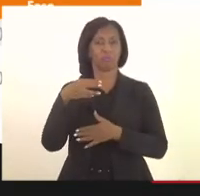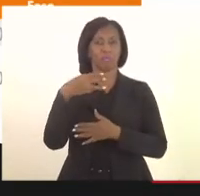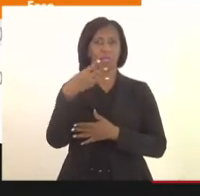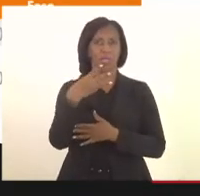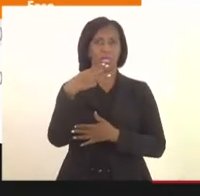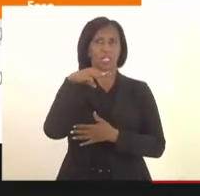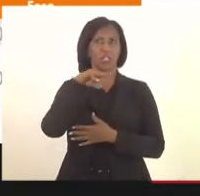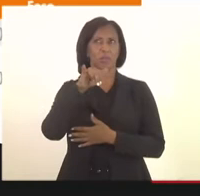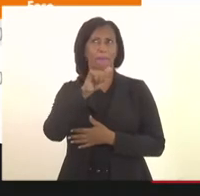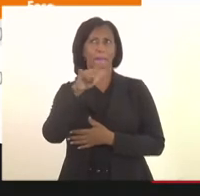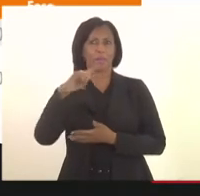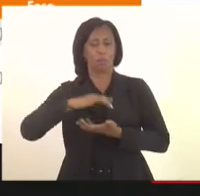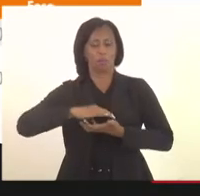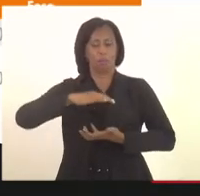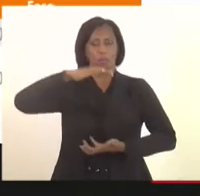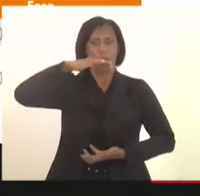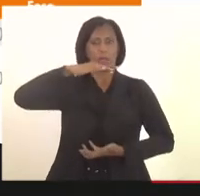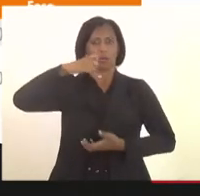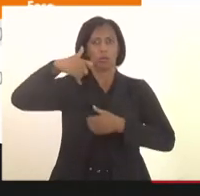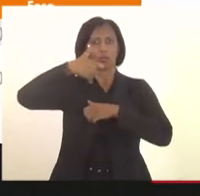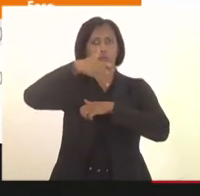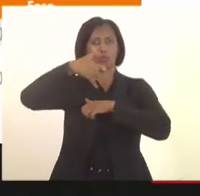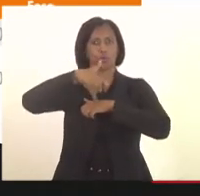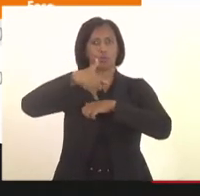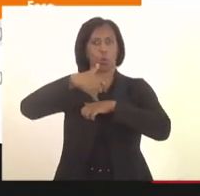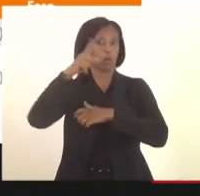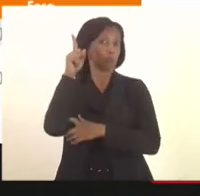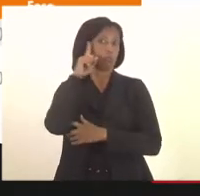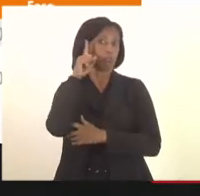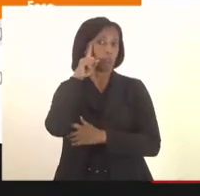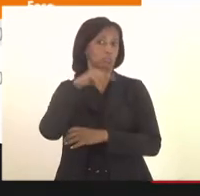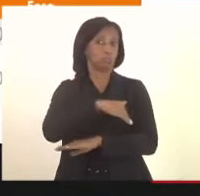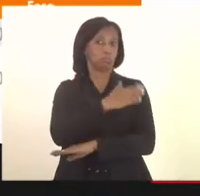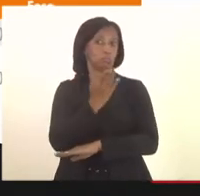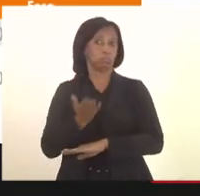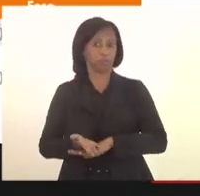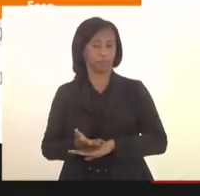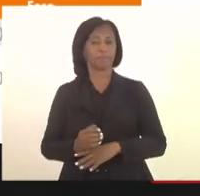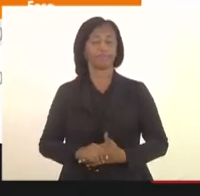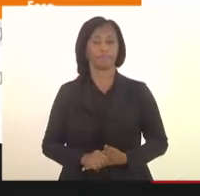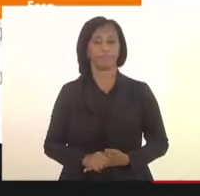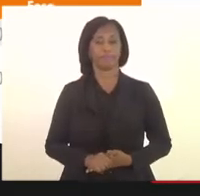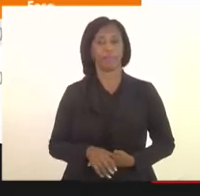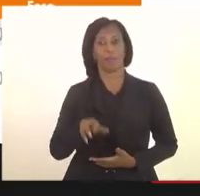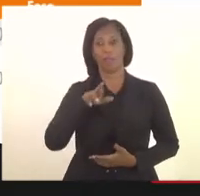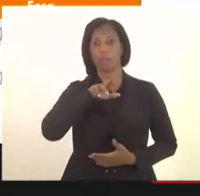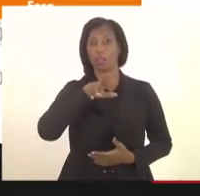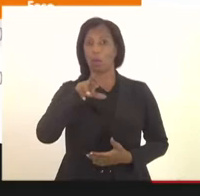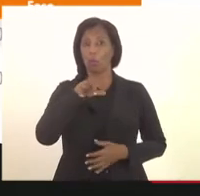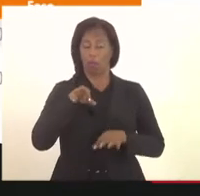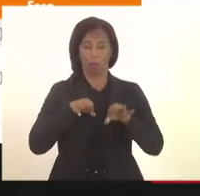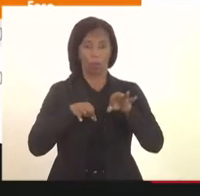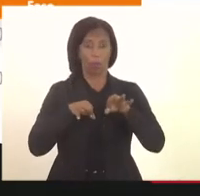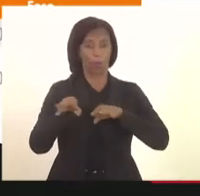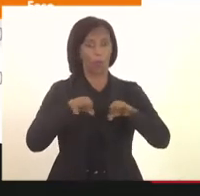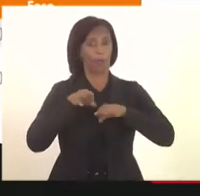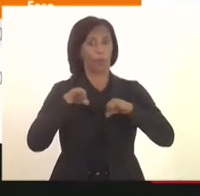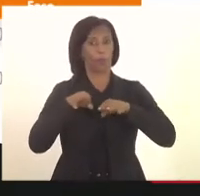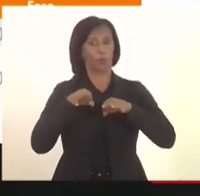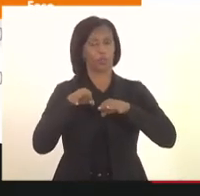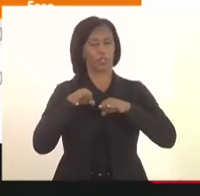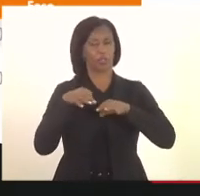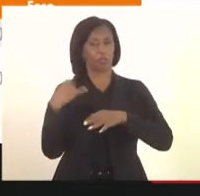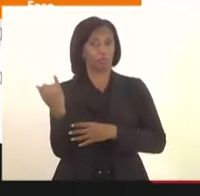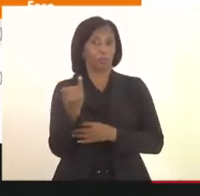mil barris de óleo equivalente diários. Então, como vocês podem perceber, já não é um projeto que foi